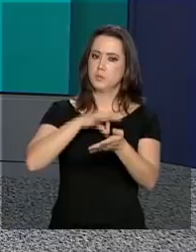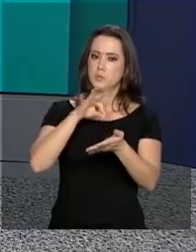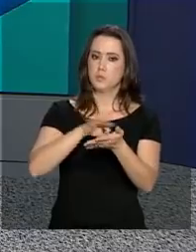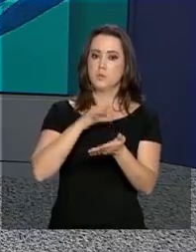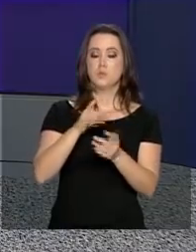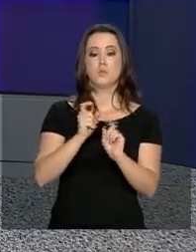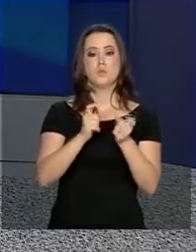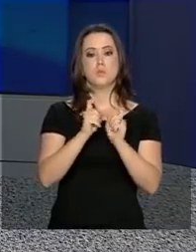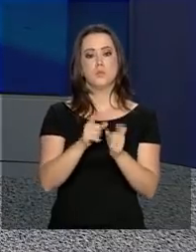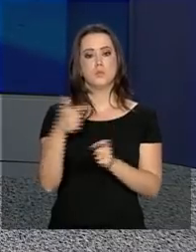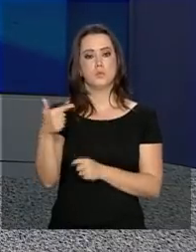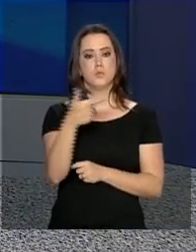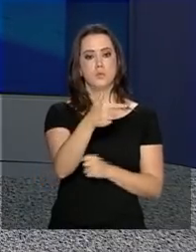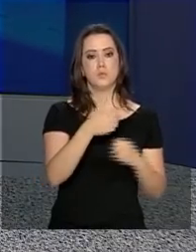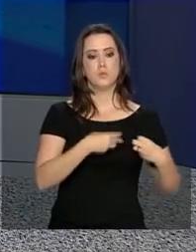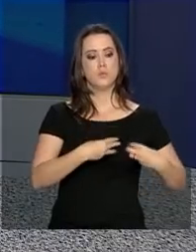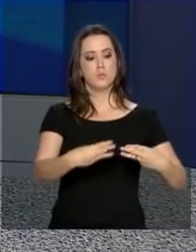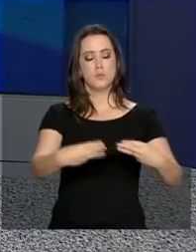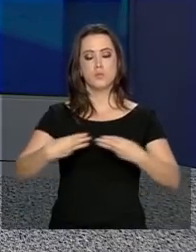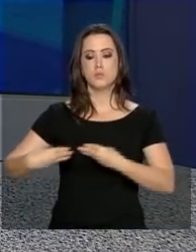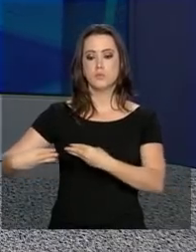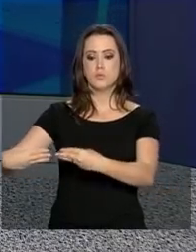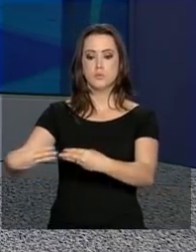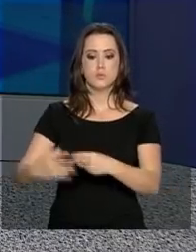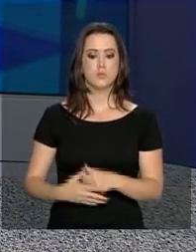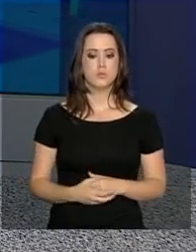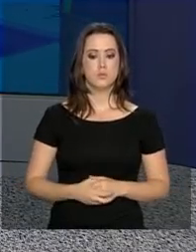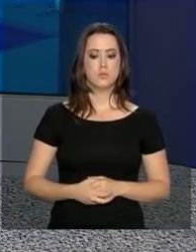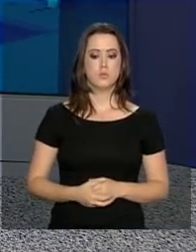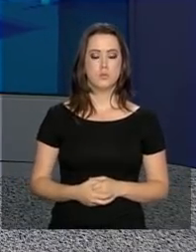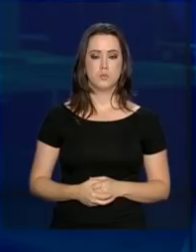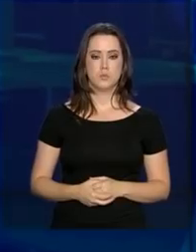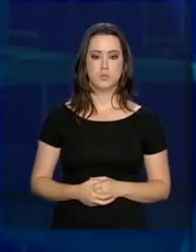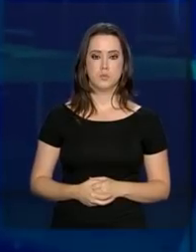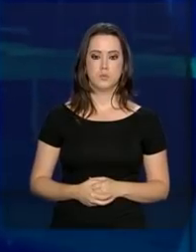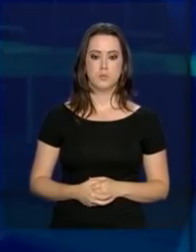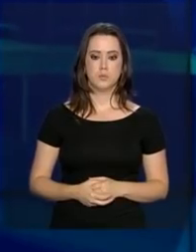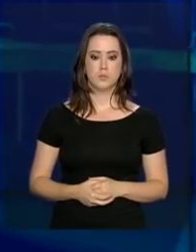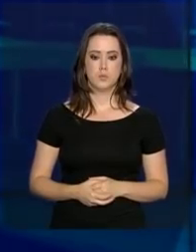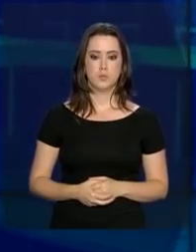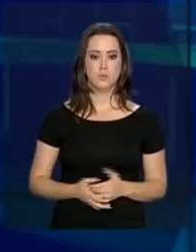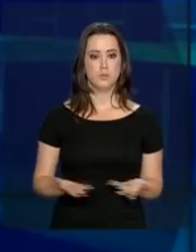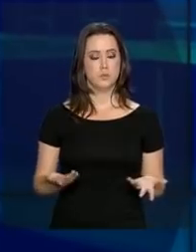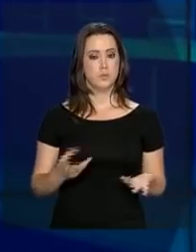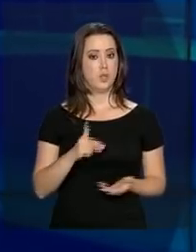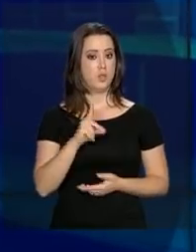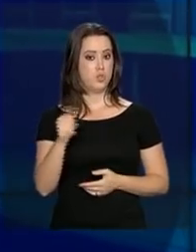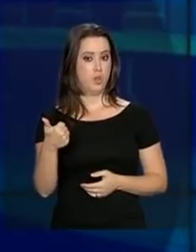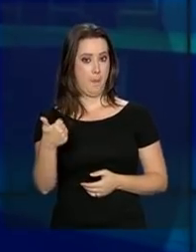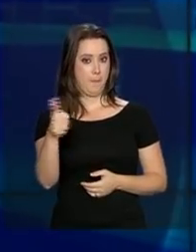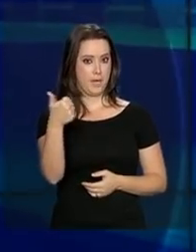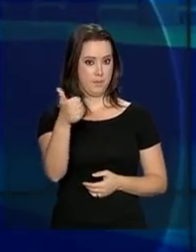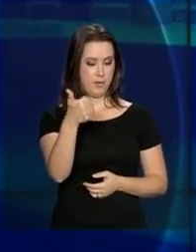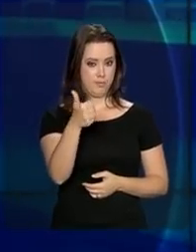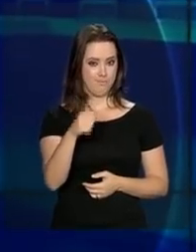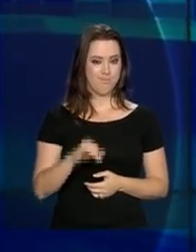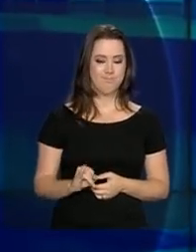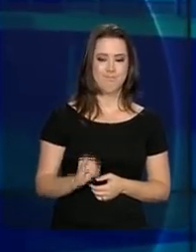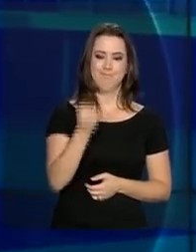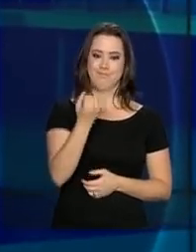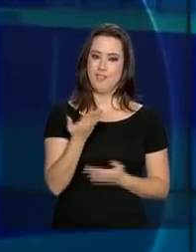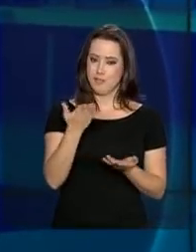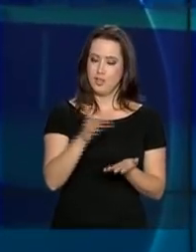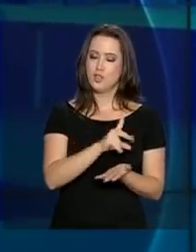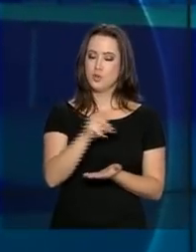secretários executivos das 22 pastas ministeriais no dia 1º de janeiro data da posse